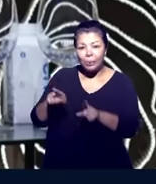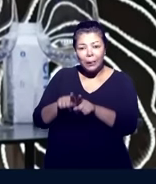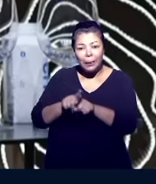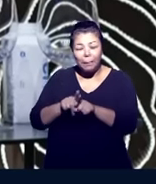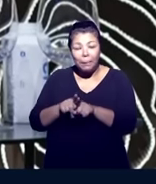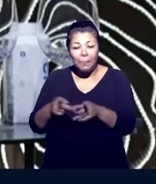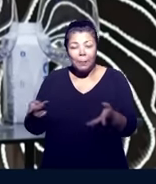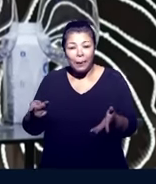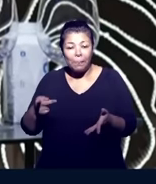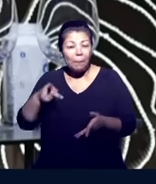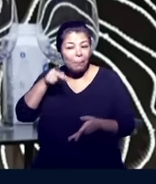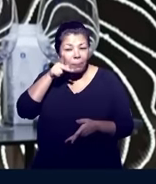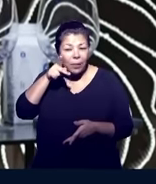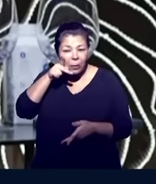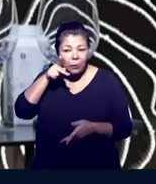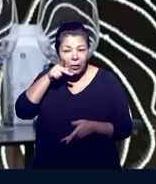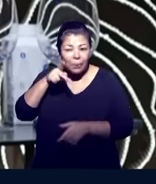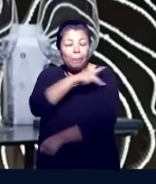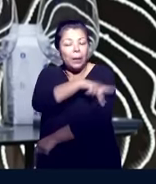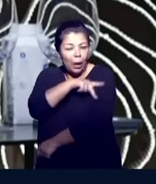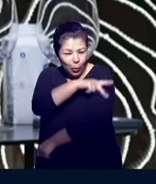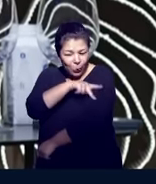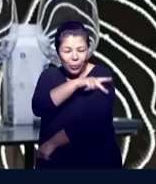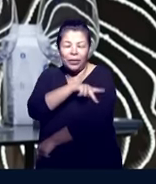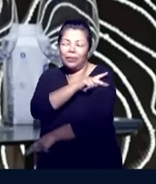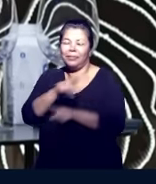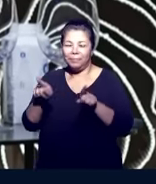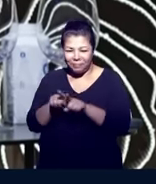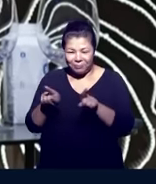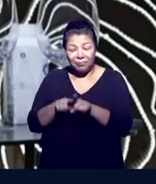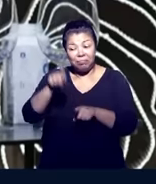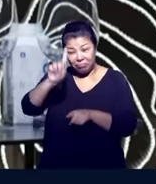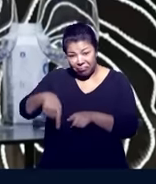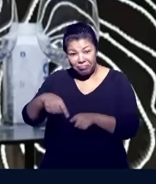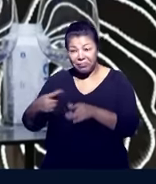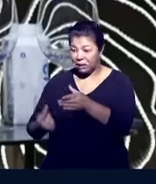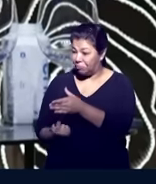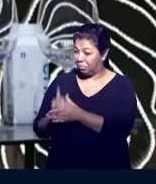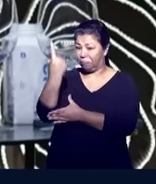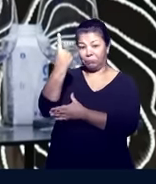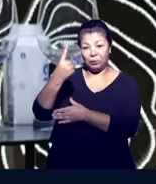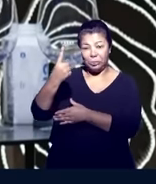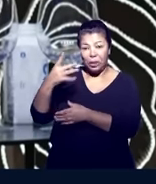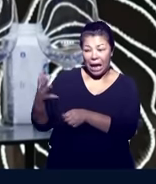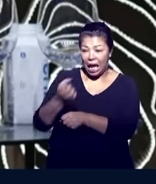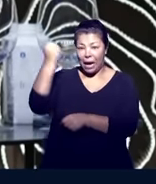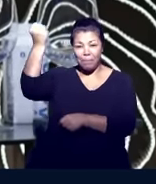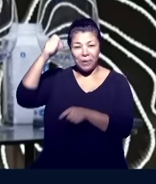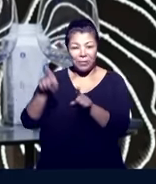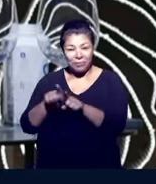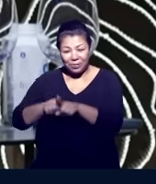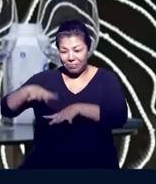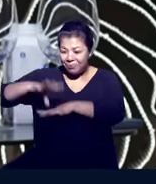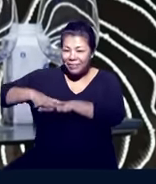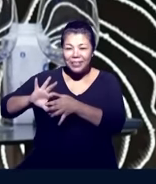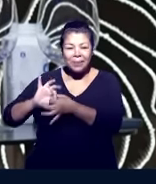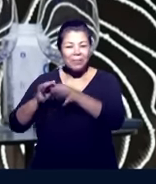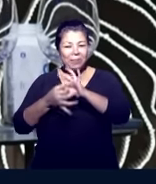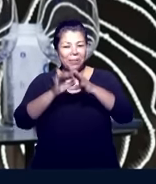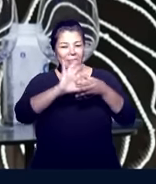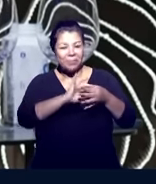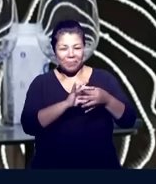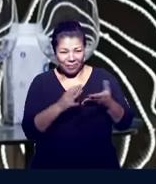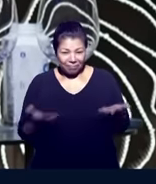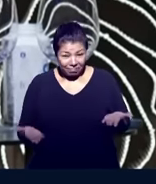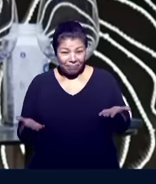matemática mas não é um cara são dezenas de de pessoas você vai abrir um Ita no Ceará agora porque tem mais